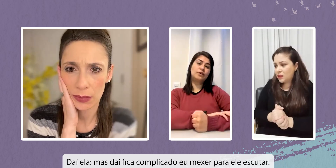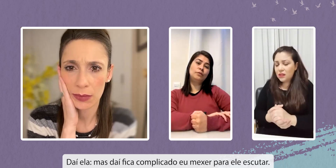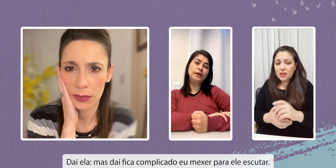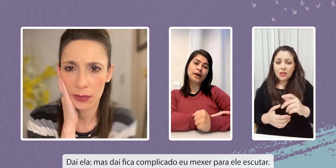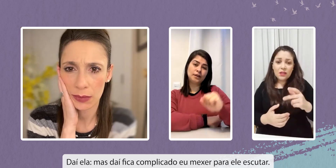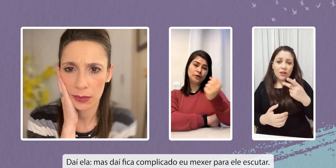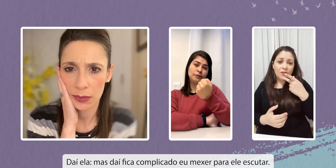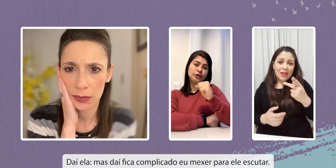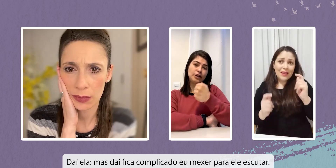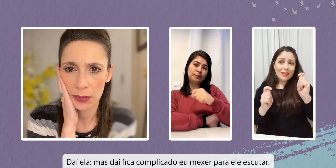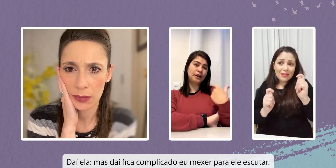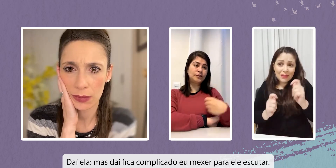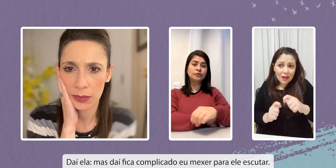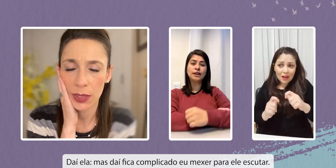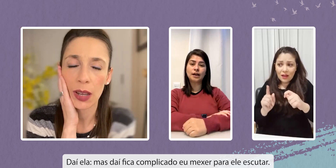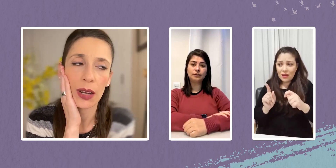daí fica complicado eu mexer pra ele escutar.